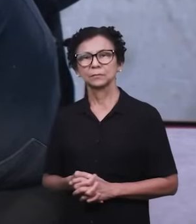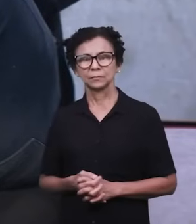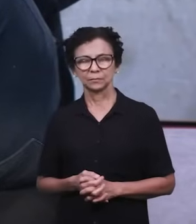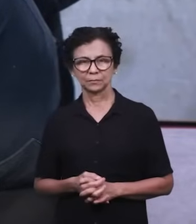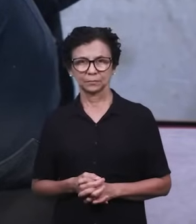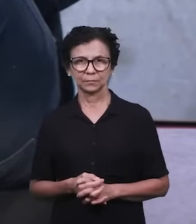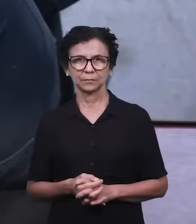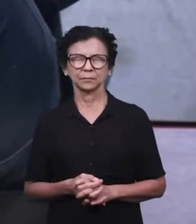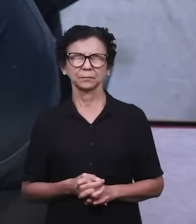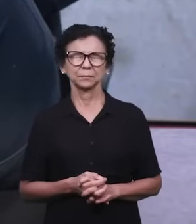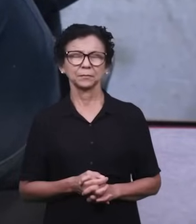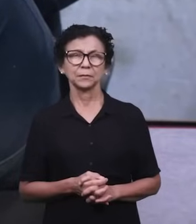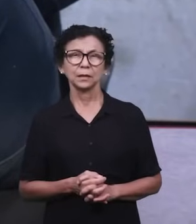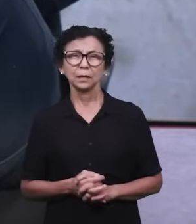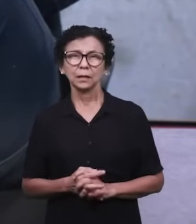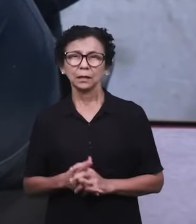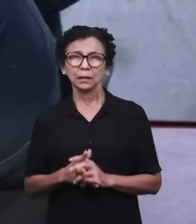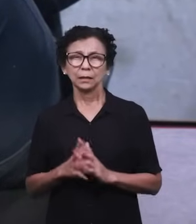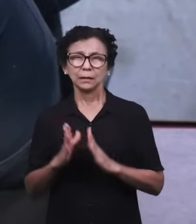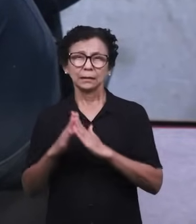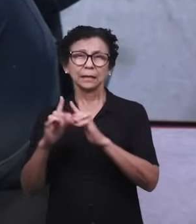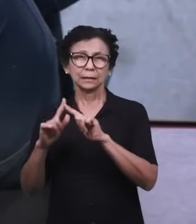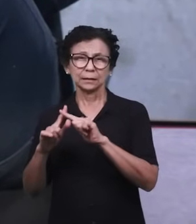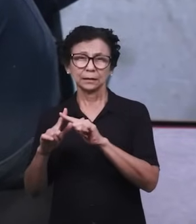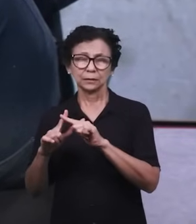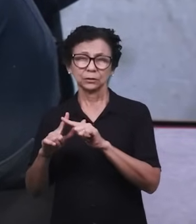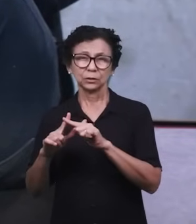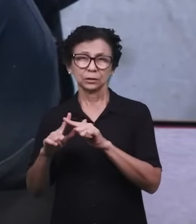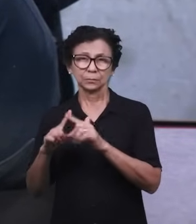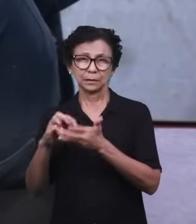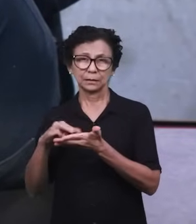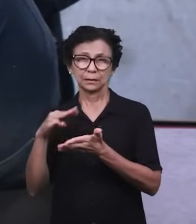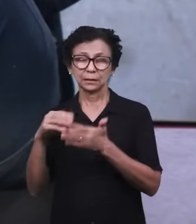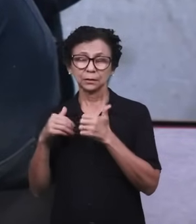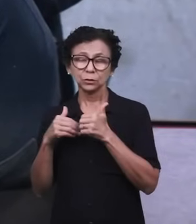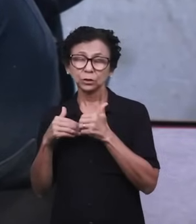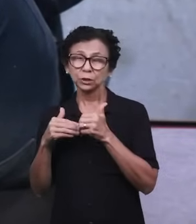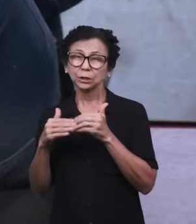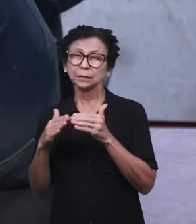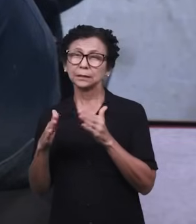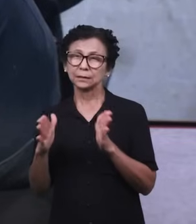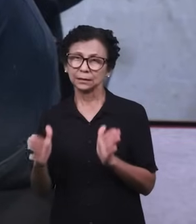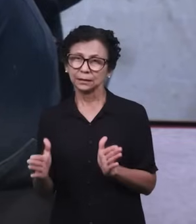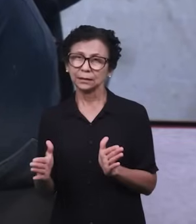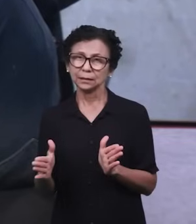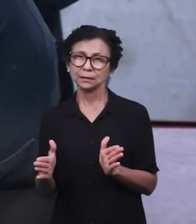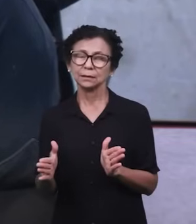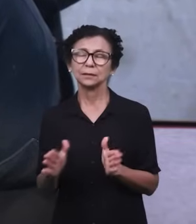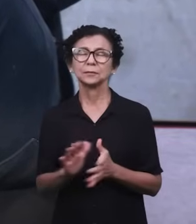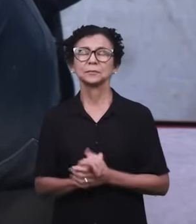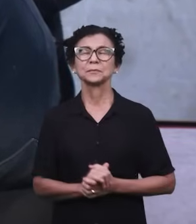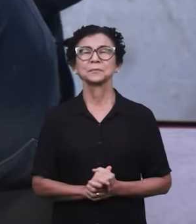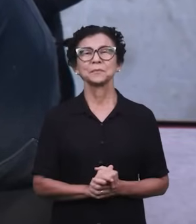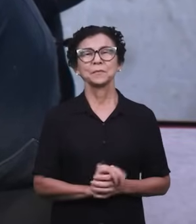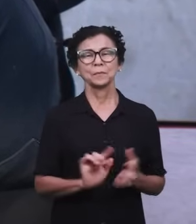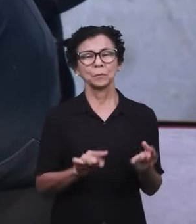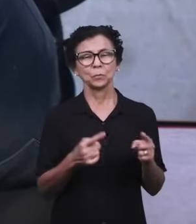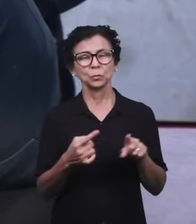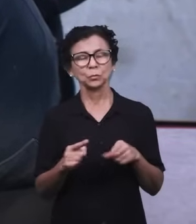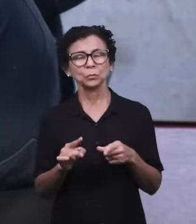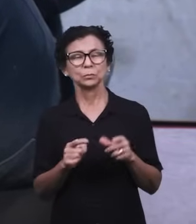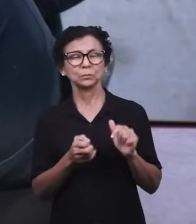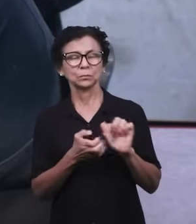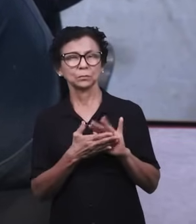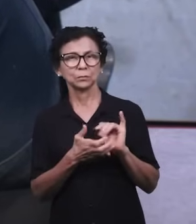Normalmente na igreja a gente costuma fazer os trabalhos iniciais, com as crianças, com as classes, os professores, a parte